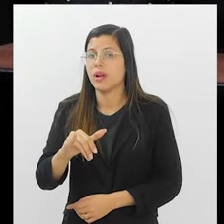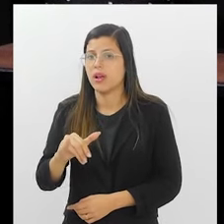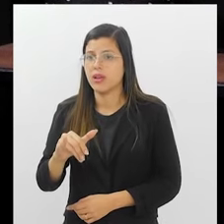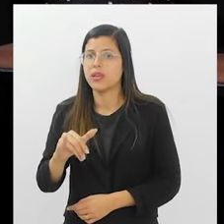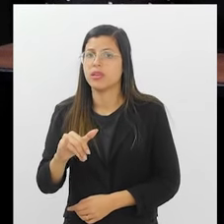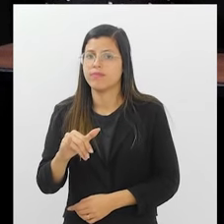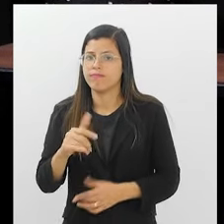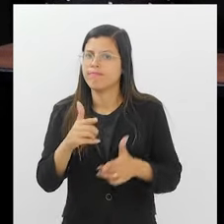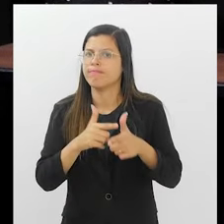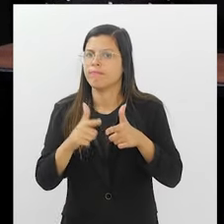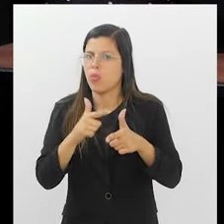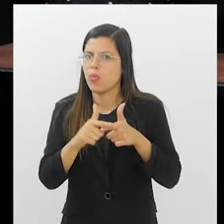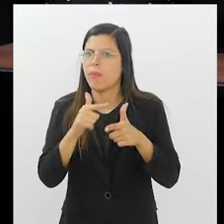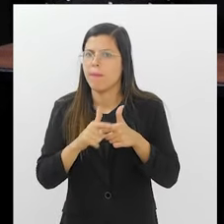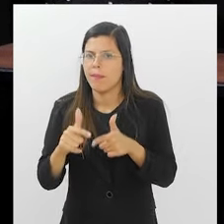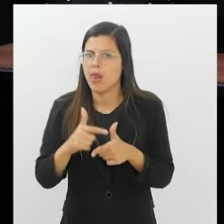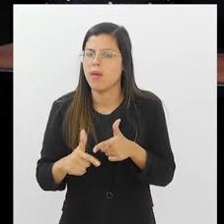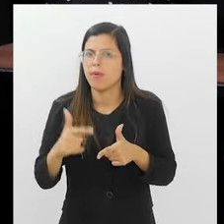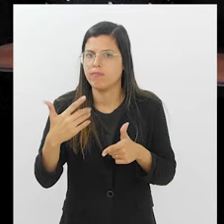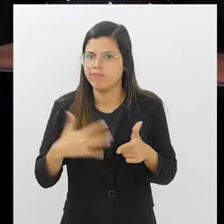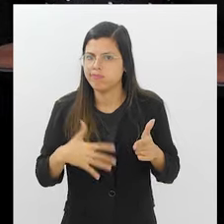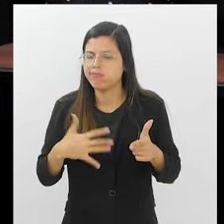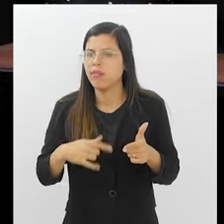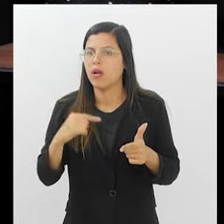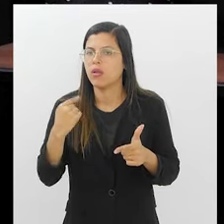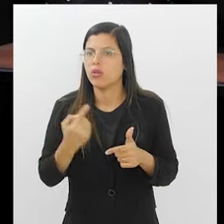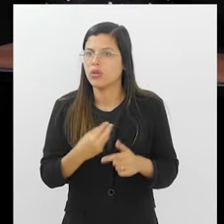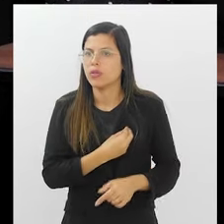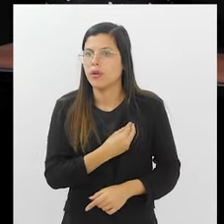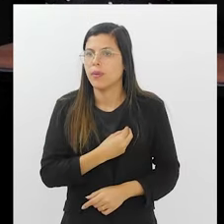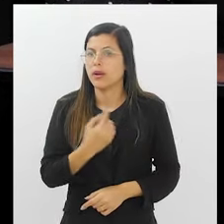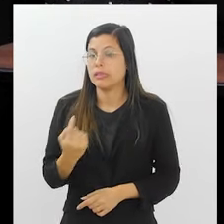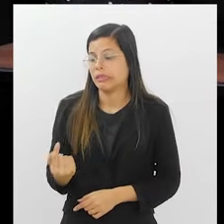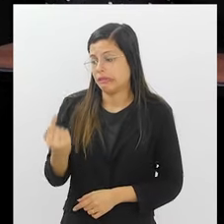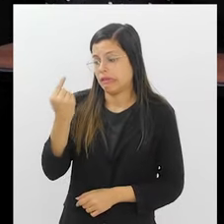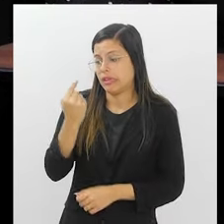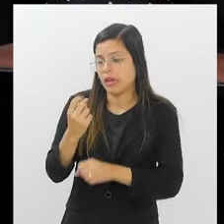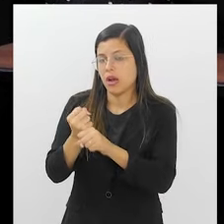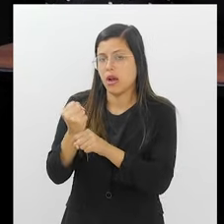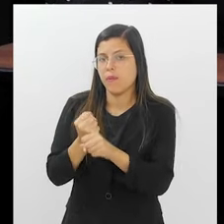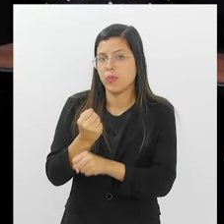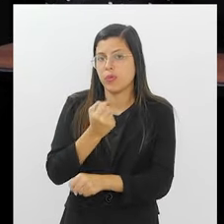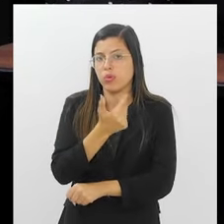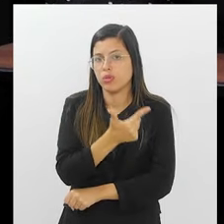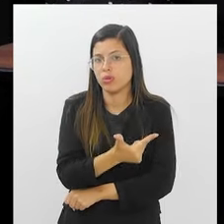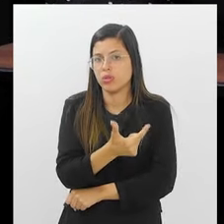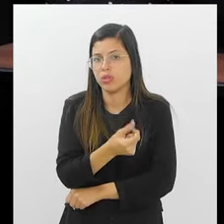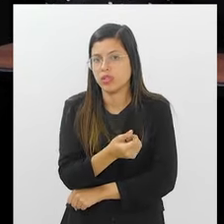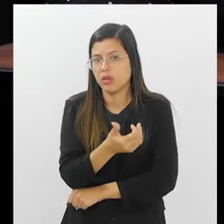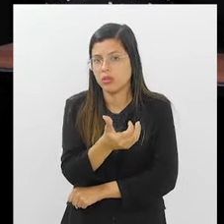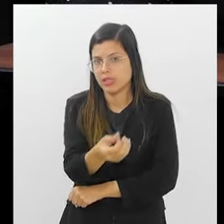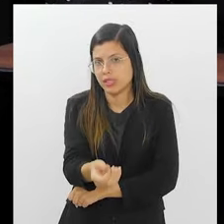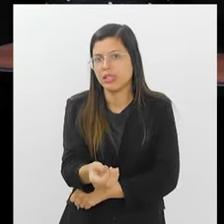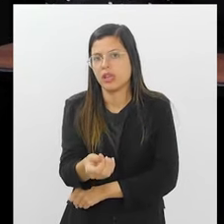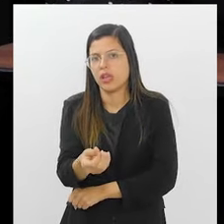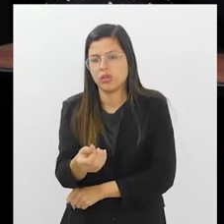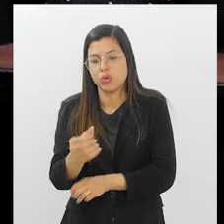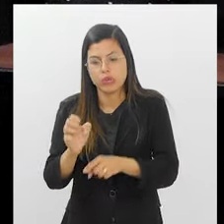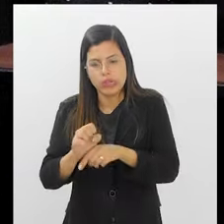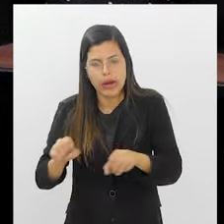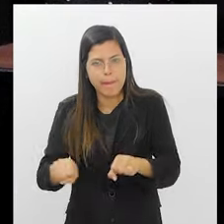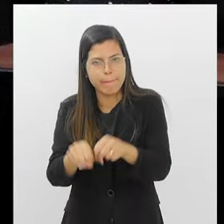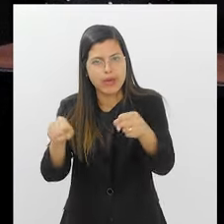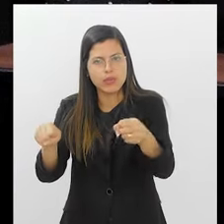vai ser um grande problema, como nós vivenciamos lá em 2016, naquela grande quebradeira do